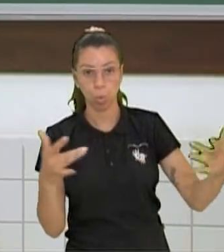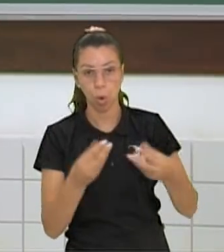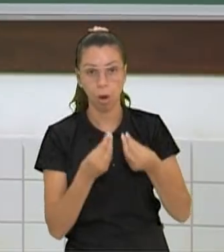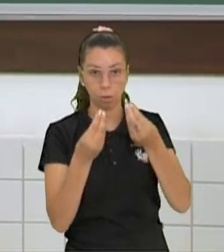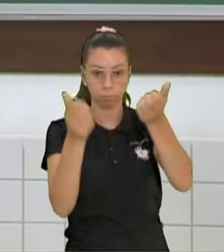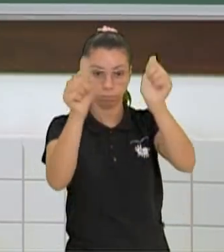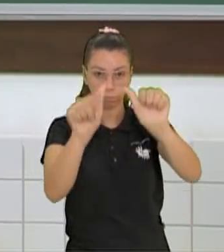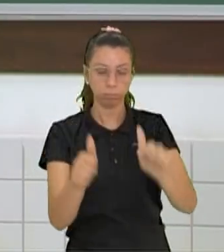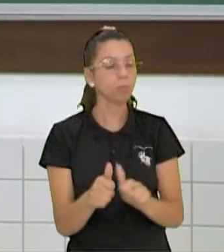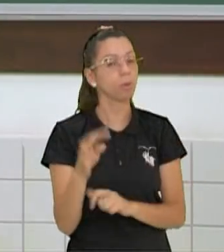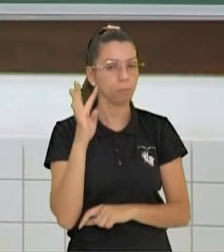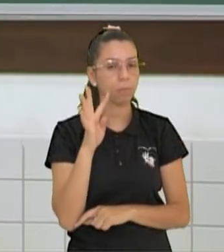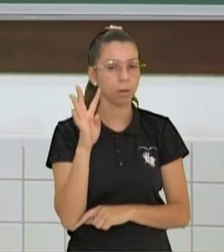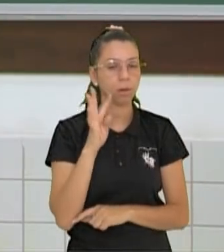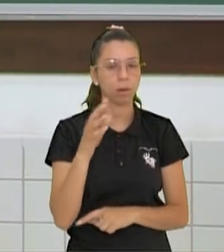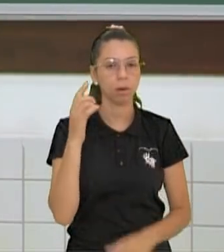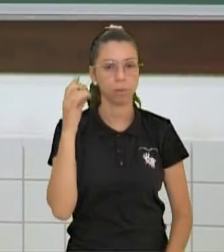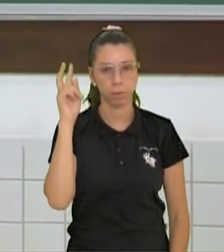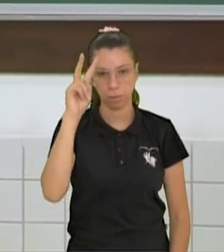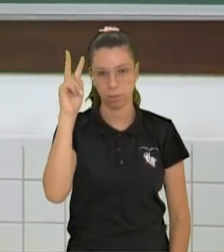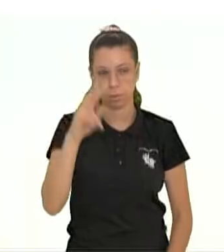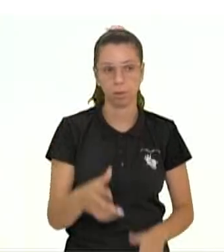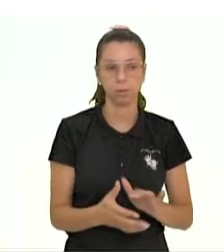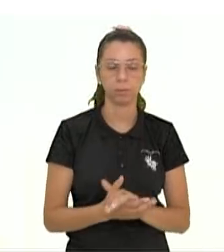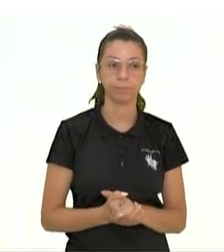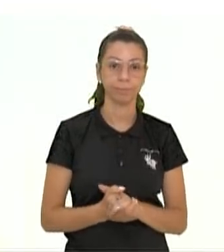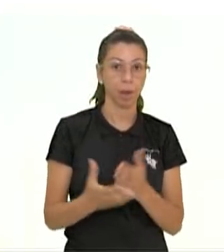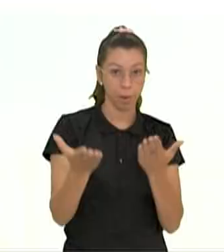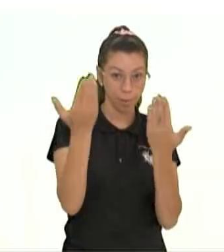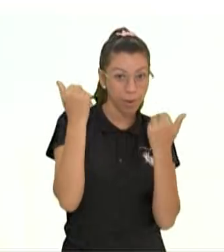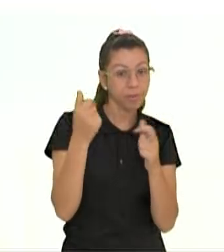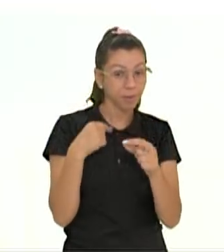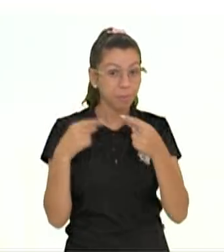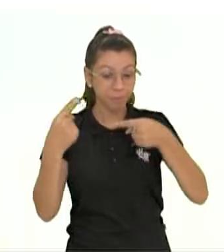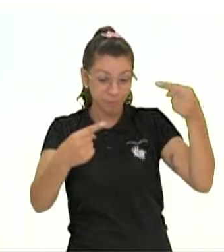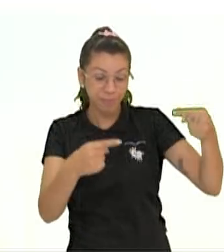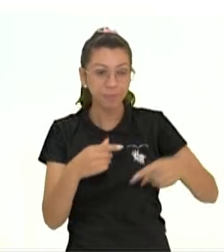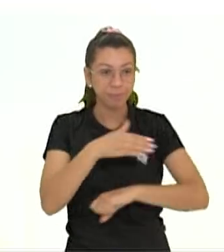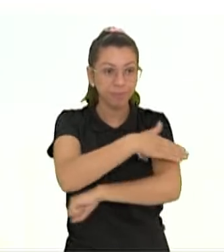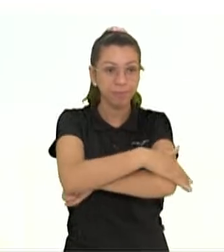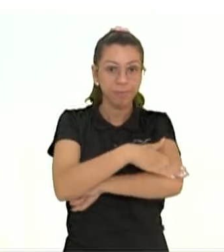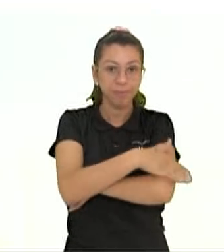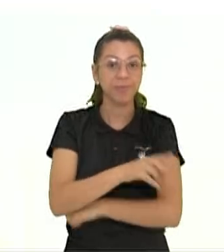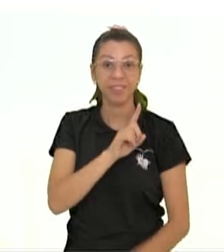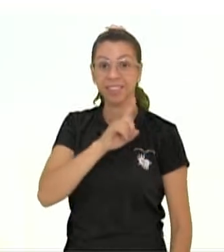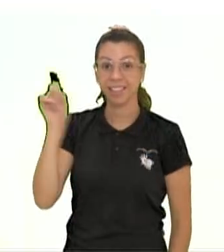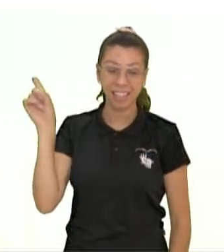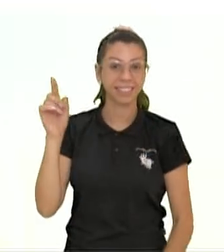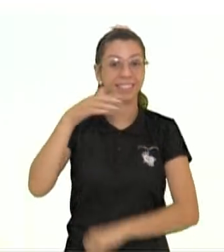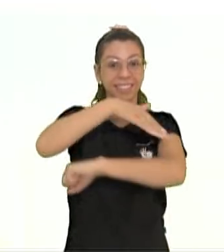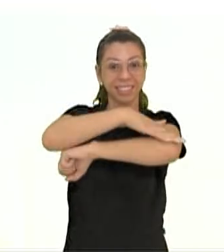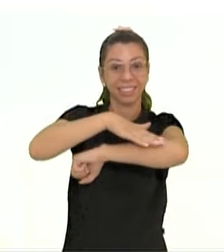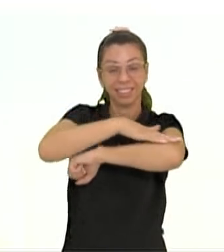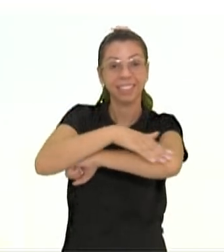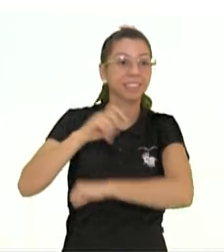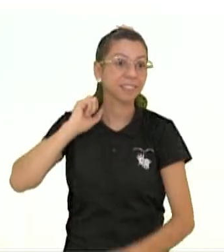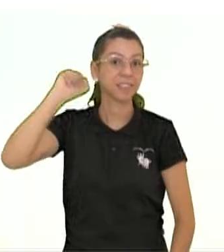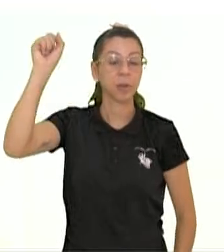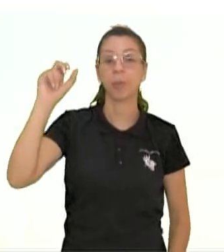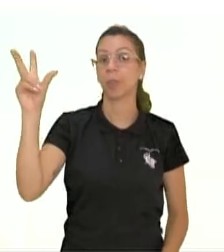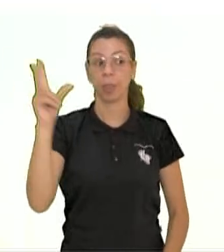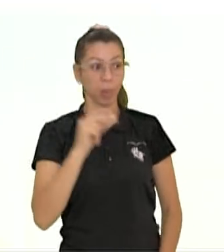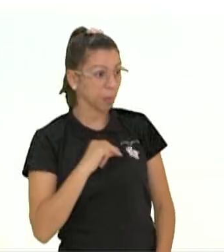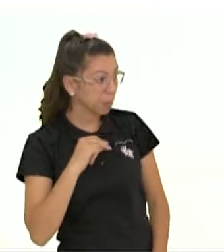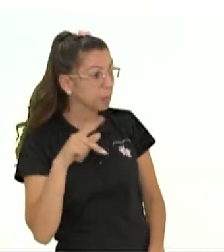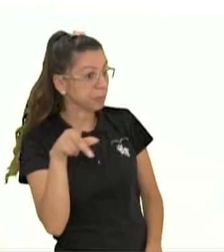essa história. Beleza? Bom, agora vem para nós discutirmos sobre a praça, né? Essa é a Praça Tiradentes. Nossa,